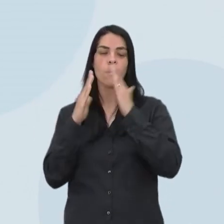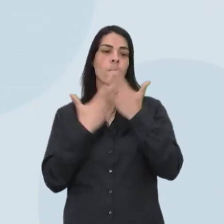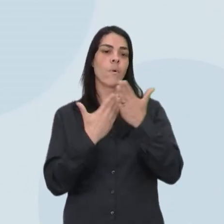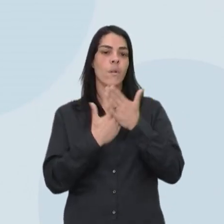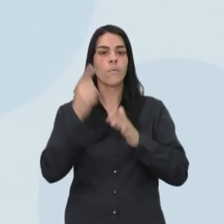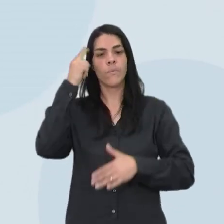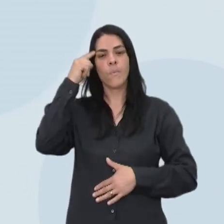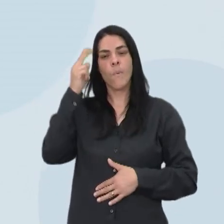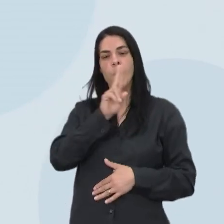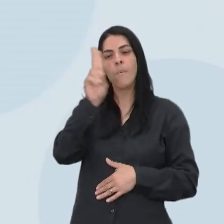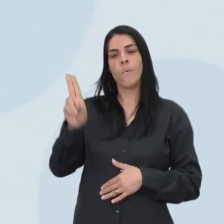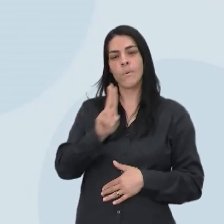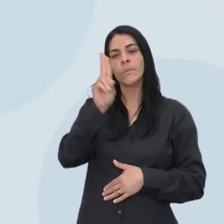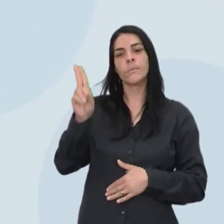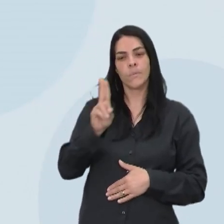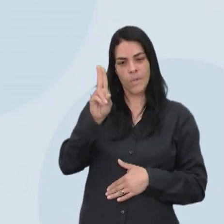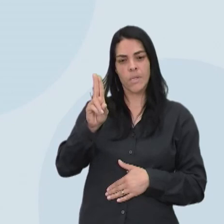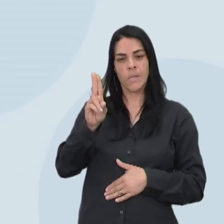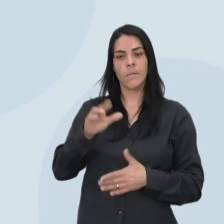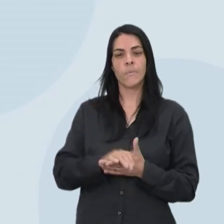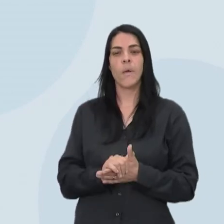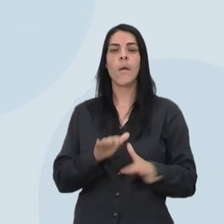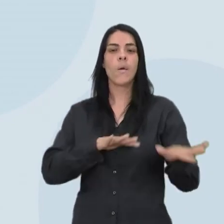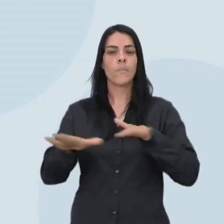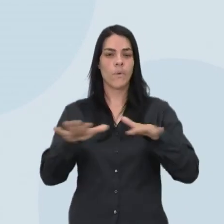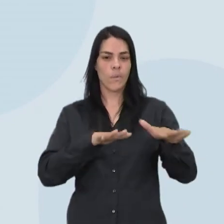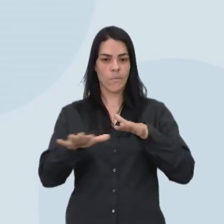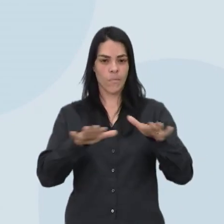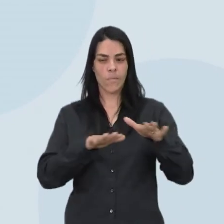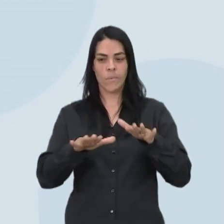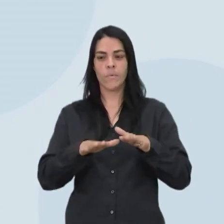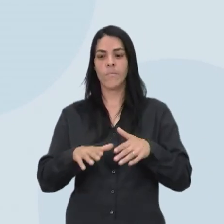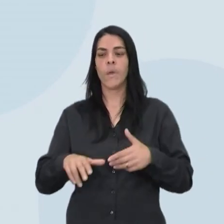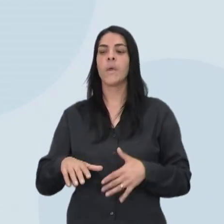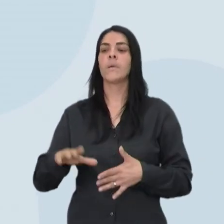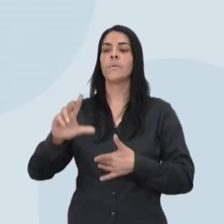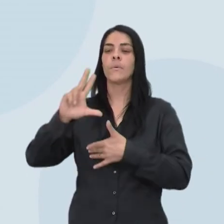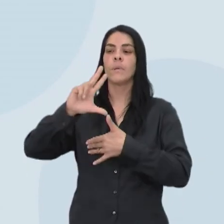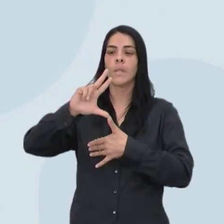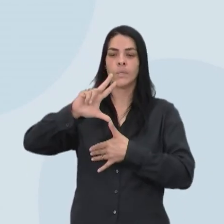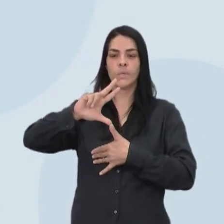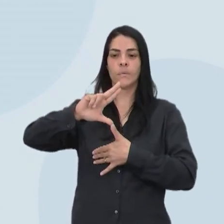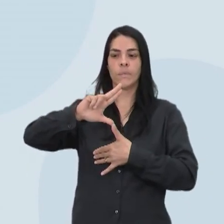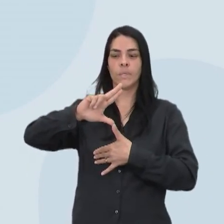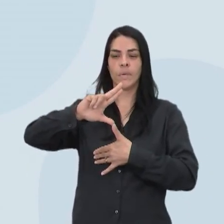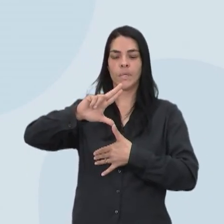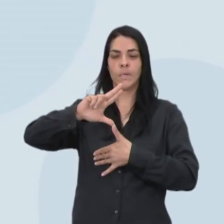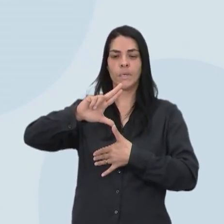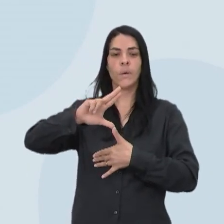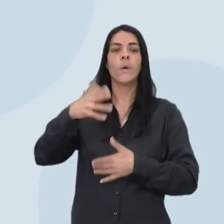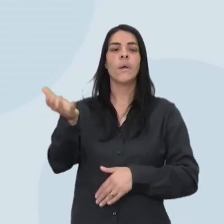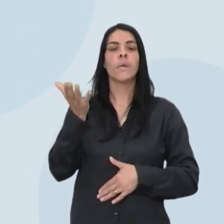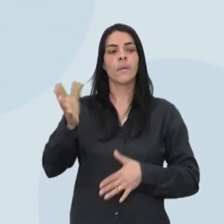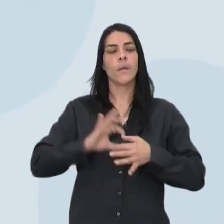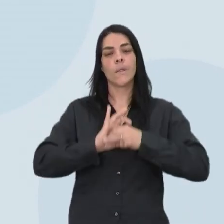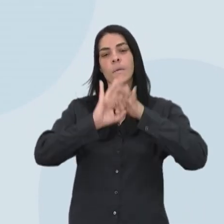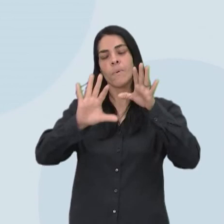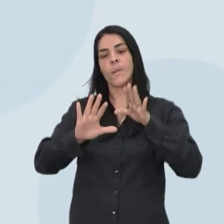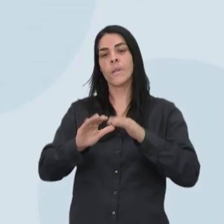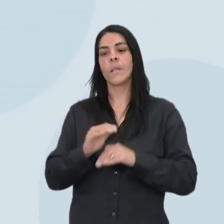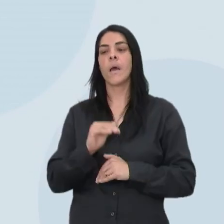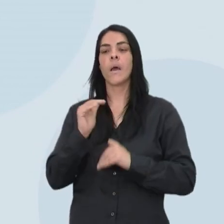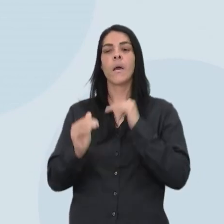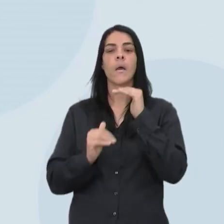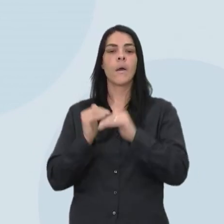muito utilizada essencialmente pelo movimento latino-americano emergente e que quer libertar a produção